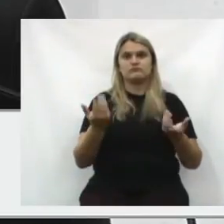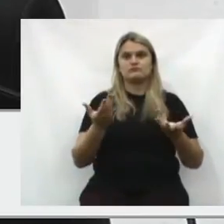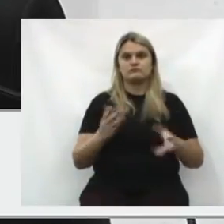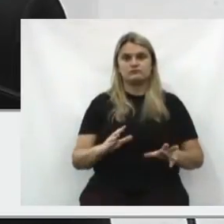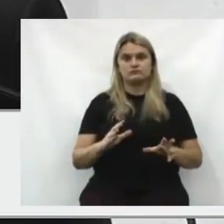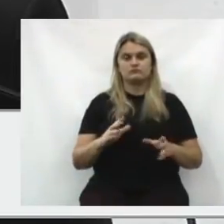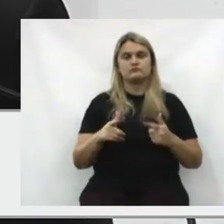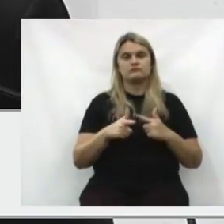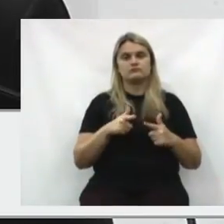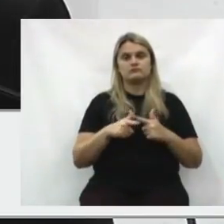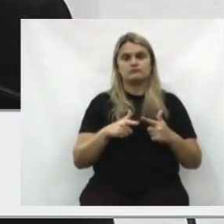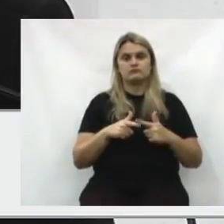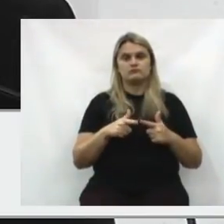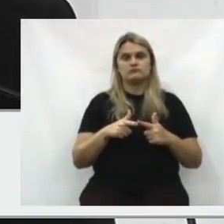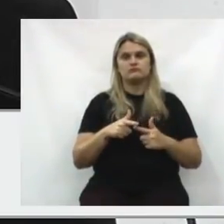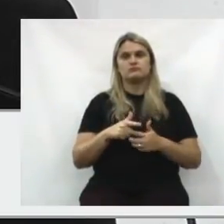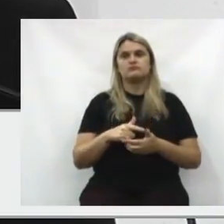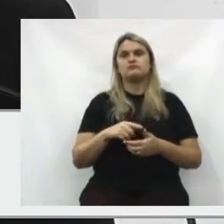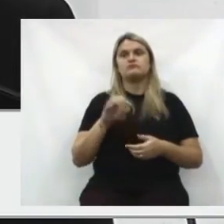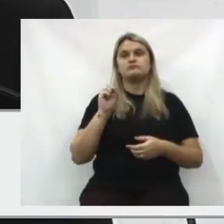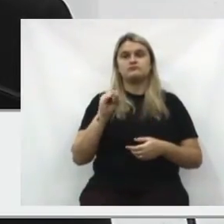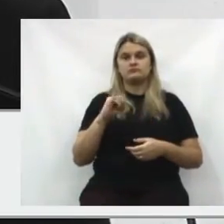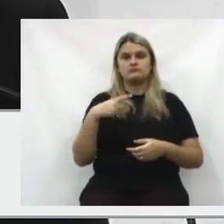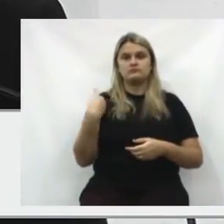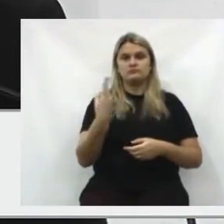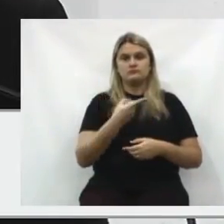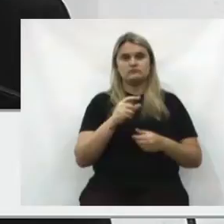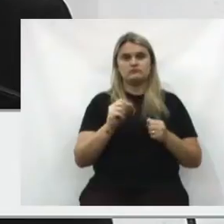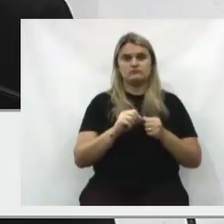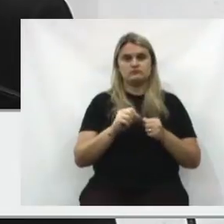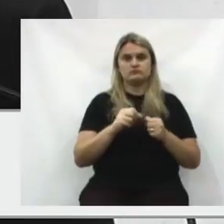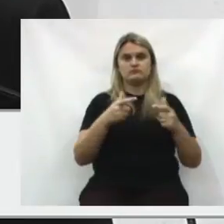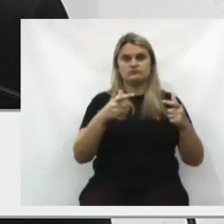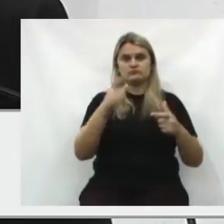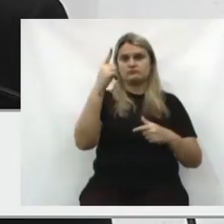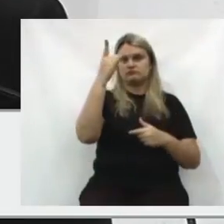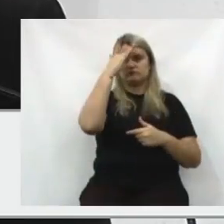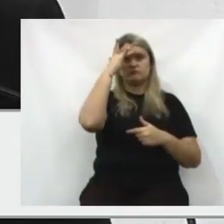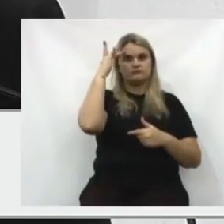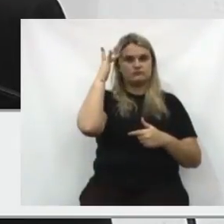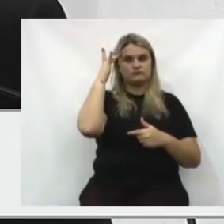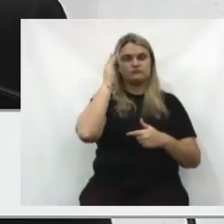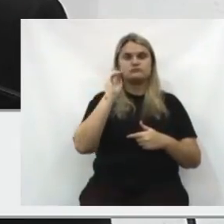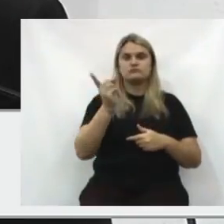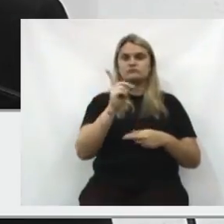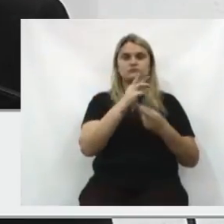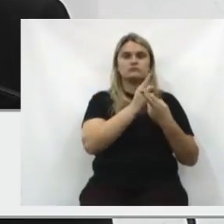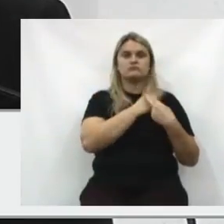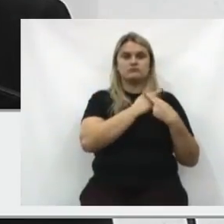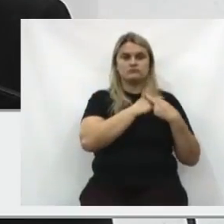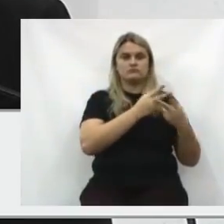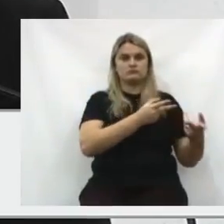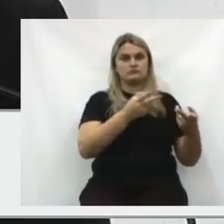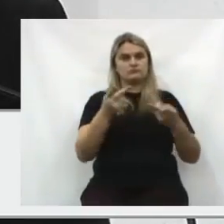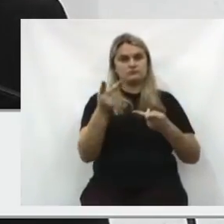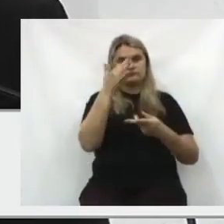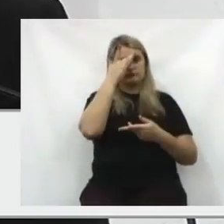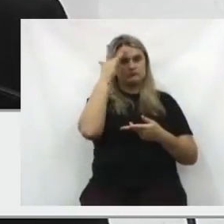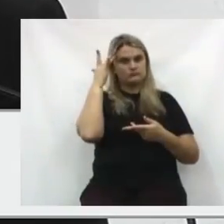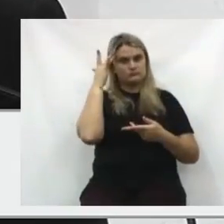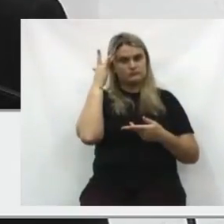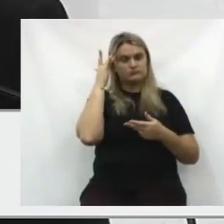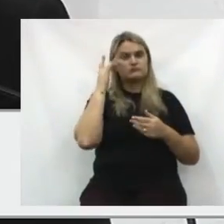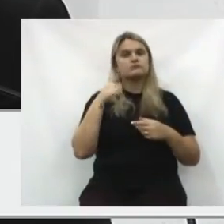função. Nós não queremos incorrer em desvio de função. Se nós colocarmos ali, naquele lugar, uma pessoa que não é